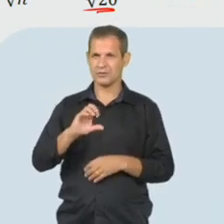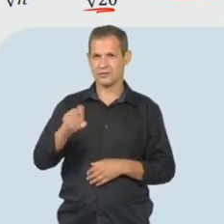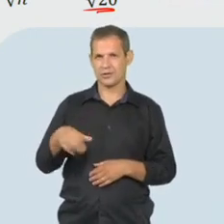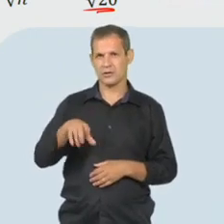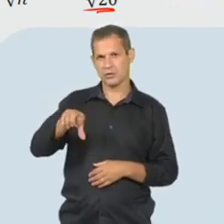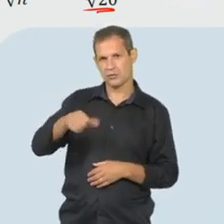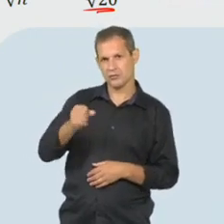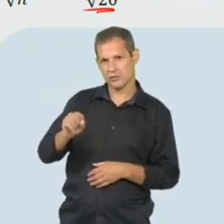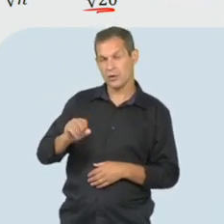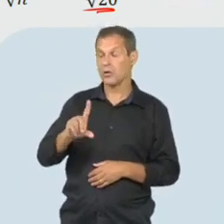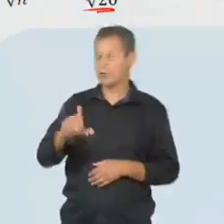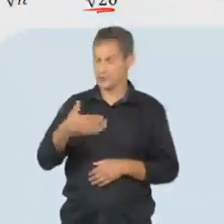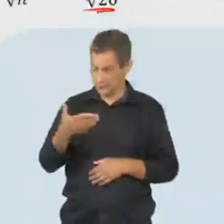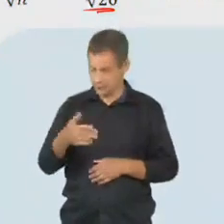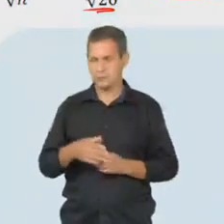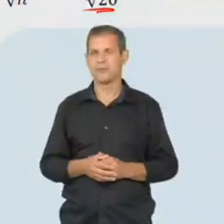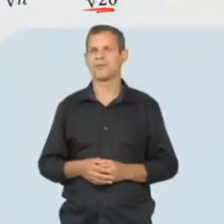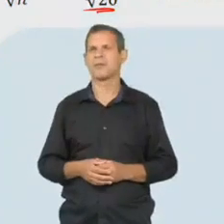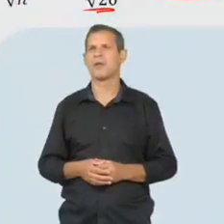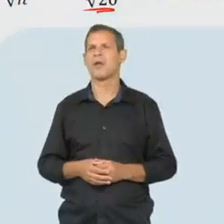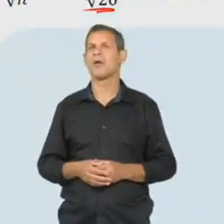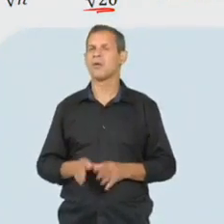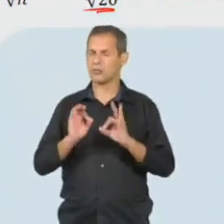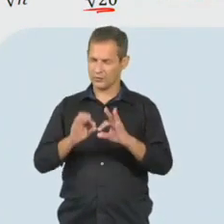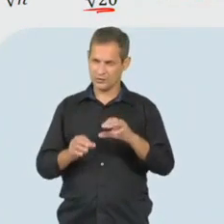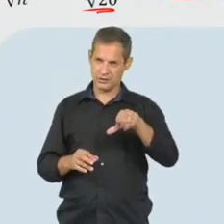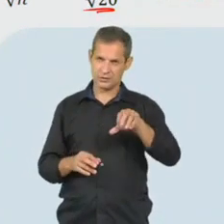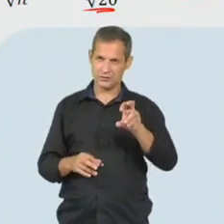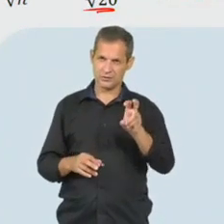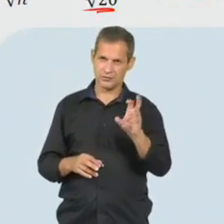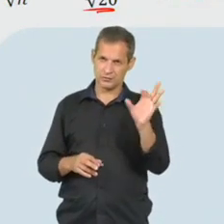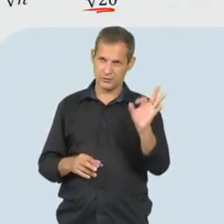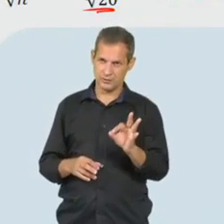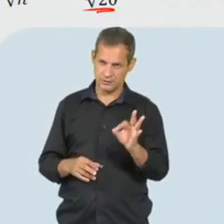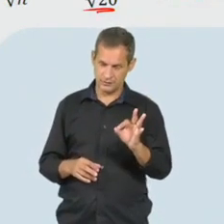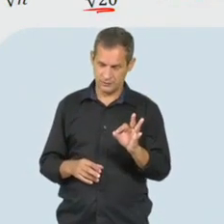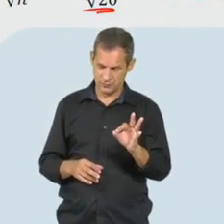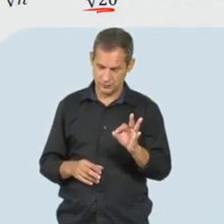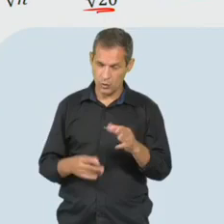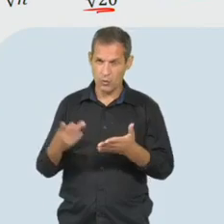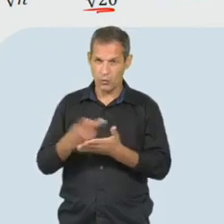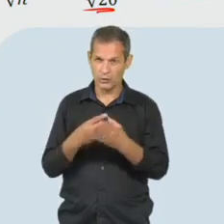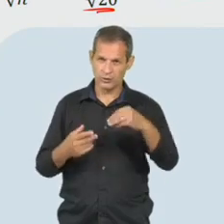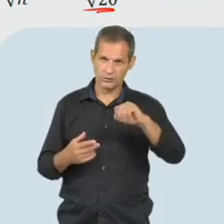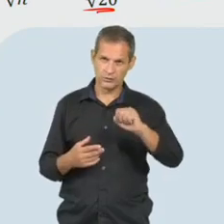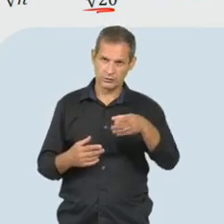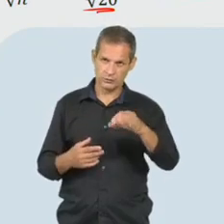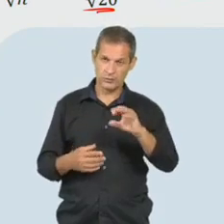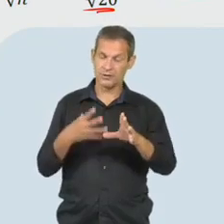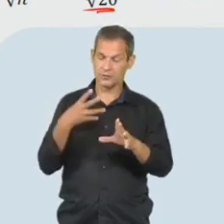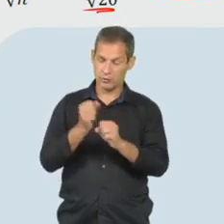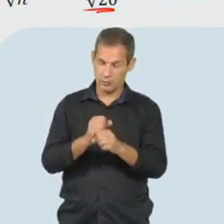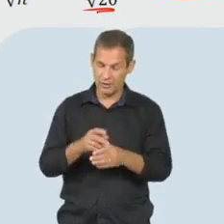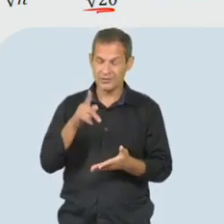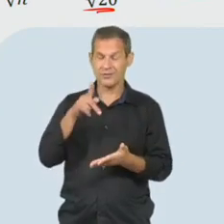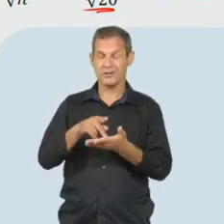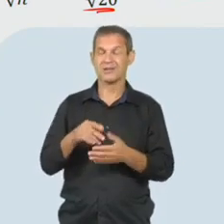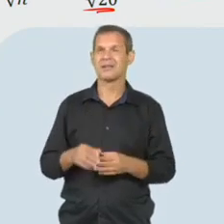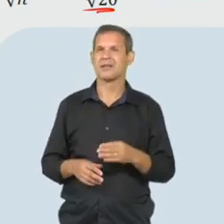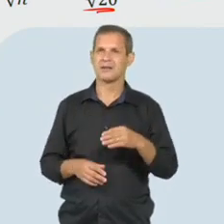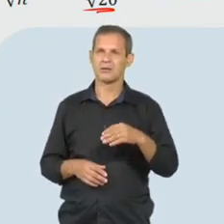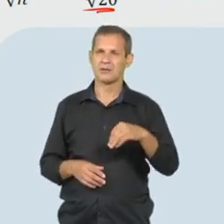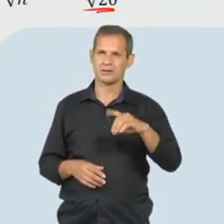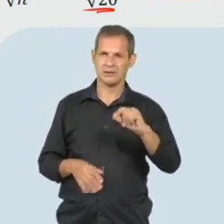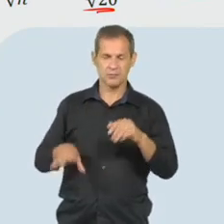0,98. Ou seja, com precisão de 95%, o erro máximo a estimar que a verdadeira média da